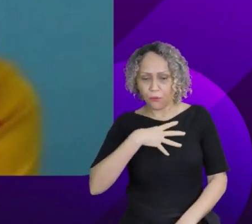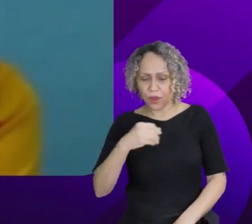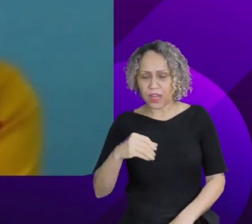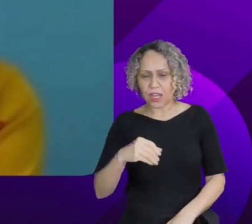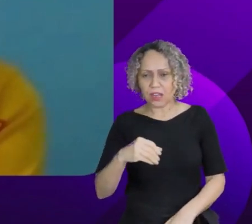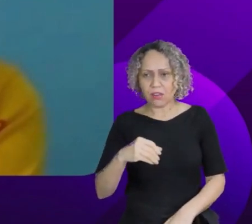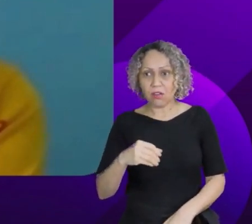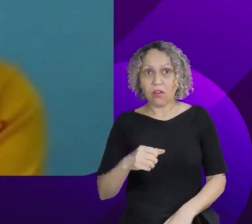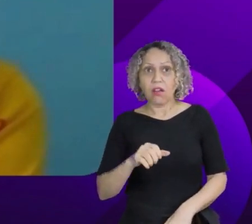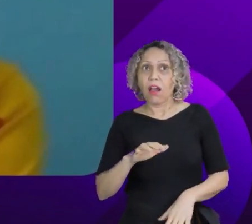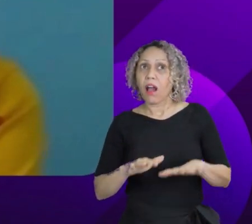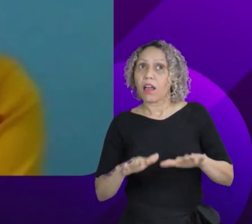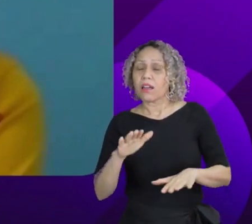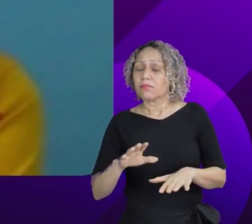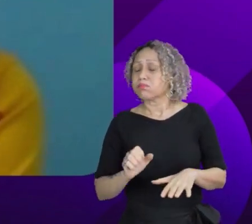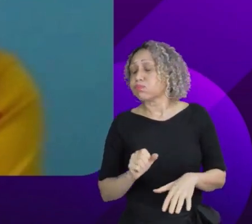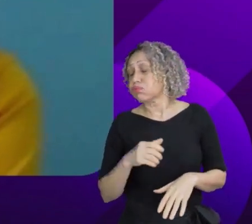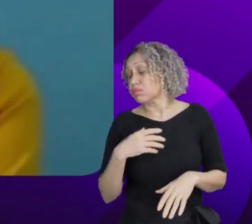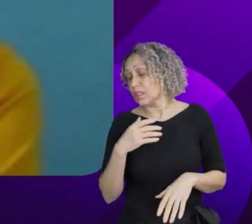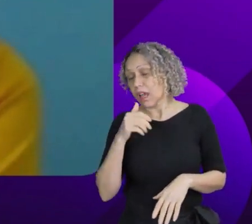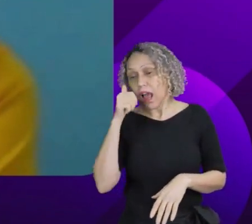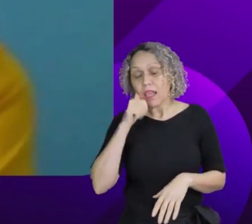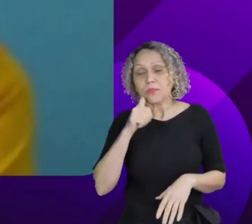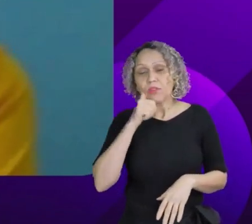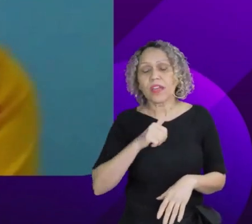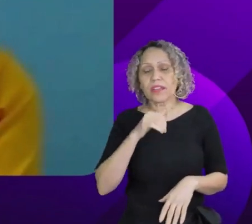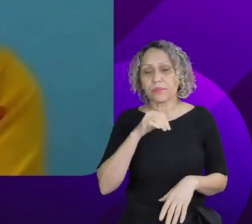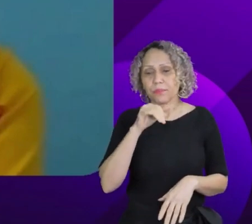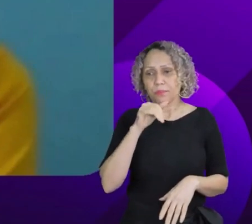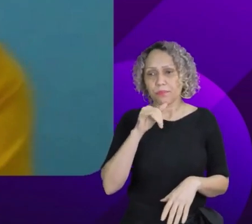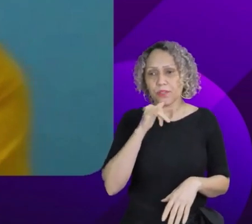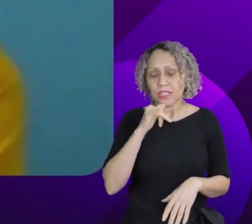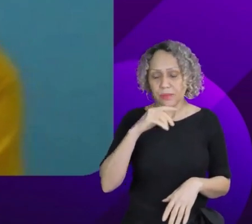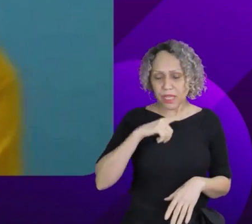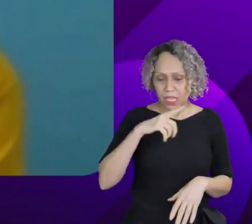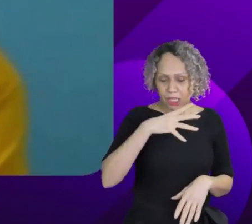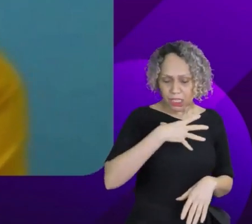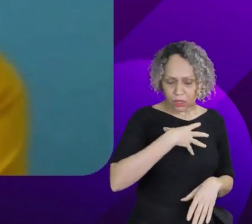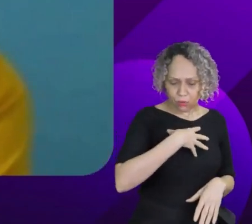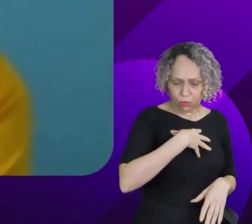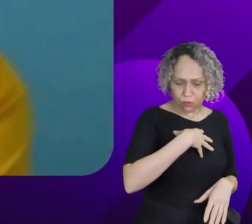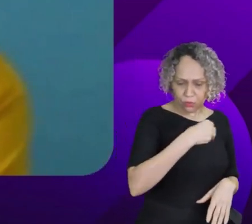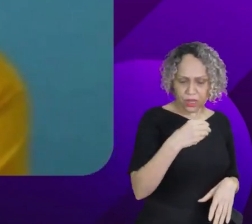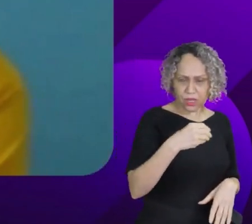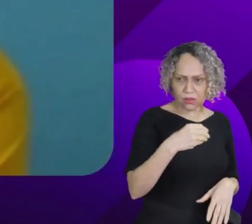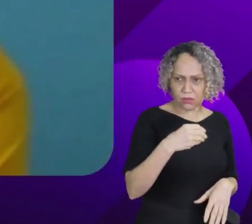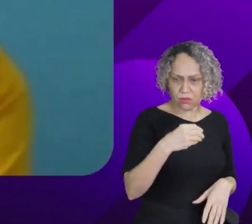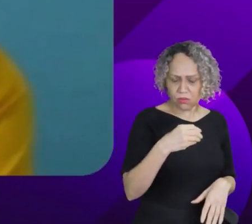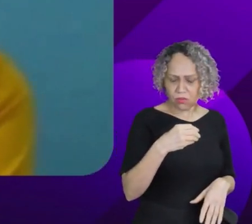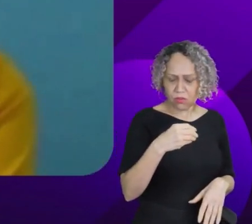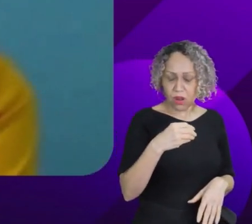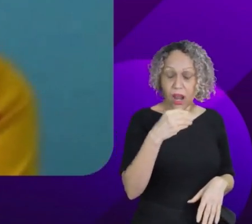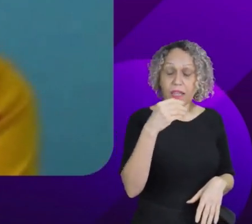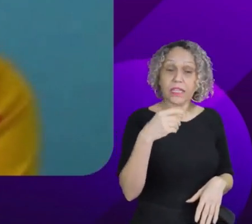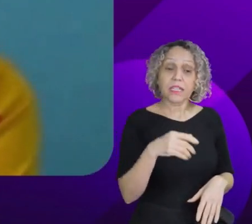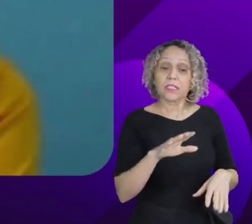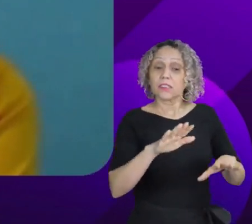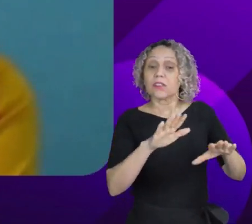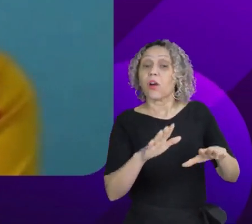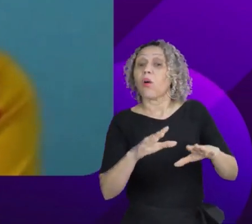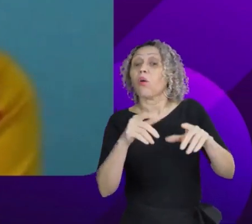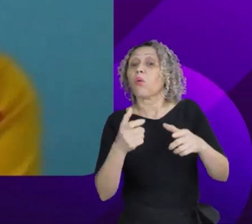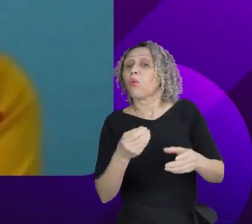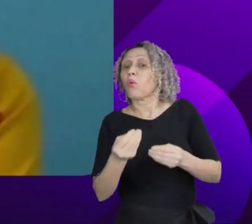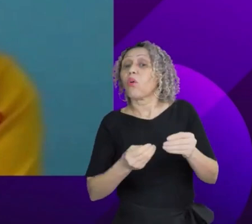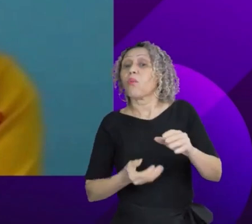filho para o trabalho, ou aí você leva o filho para o trabalho porque o dinheiro que ela ganha não dá para poder pagar uma creche ou não tem uma creche. Então, é